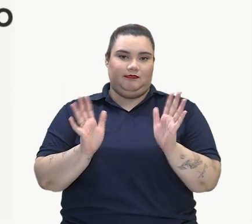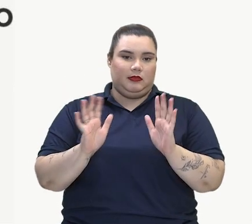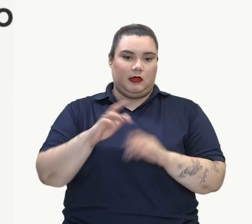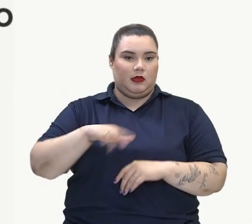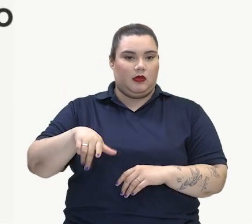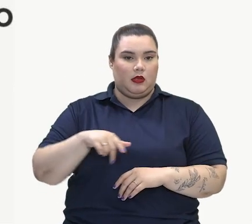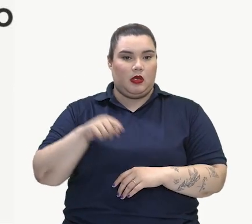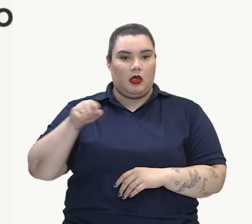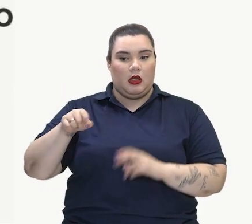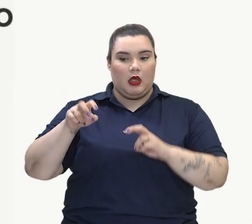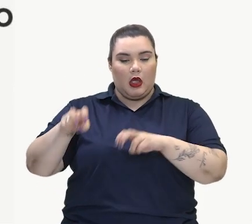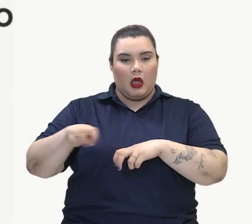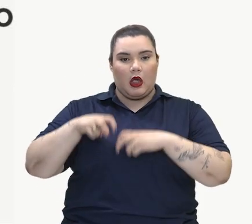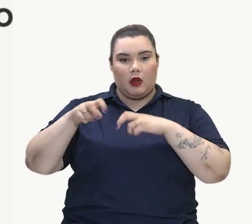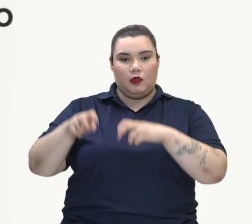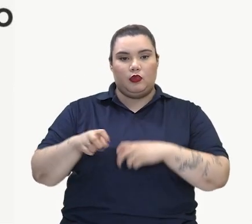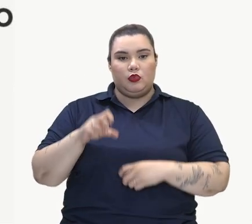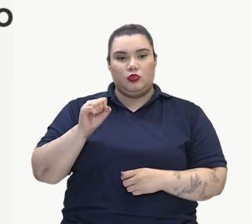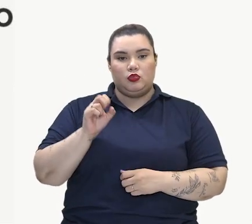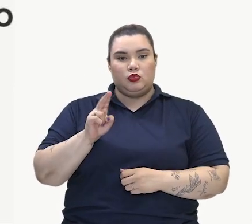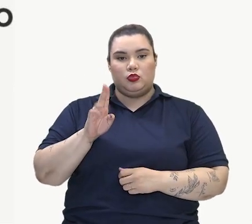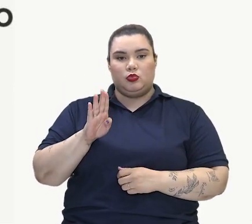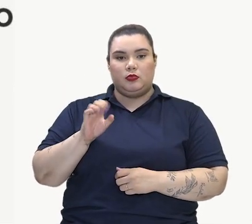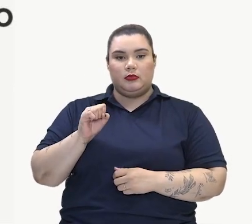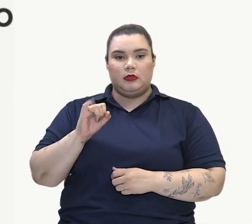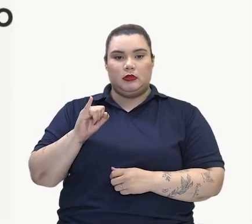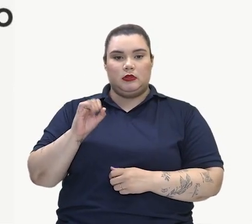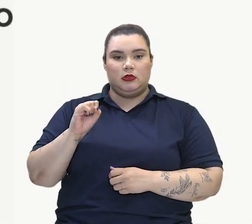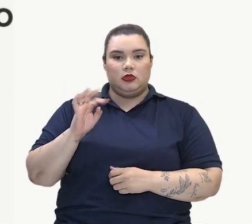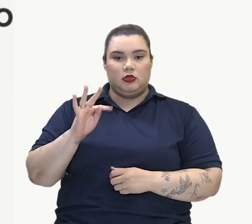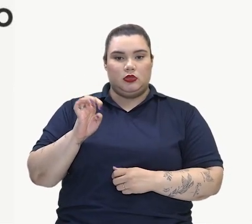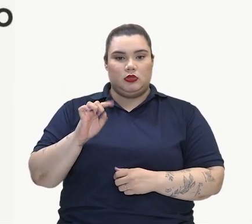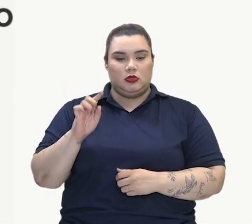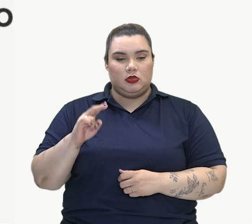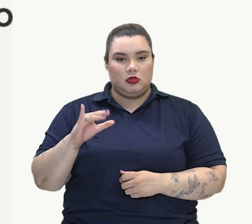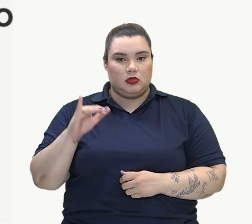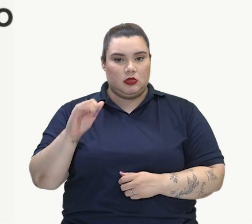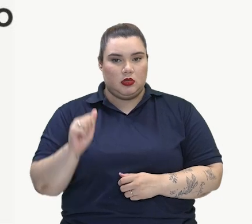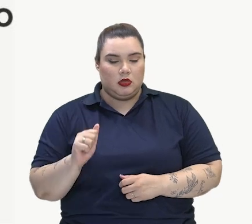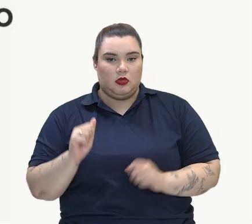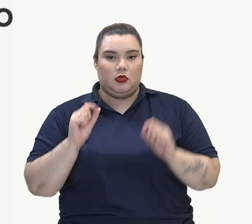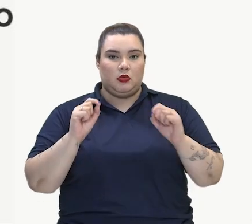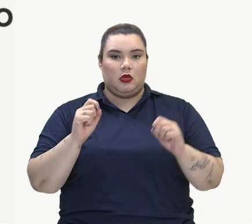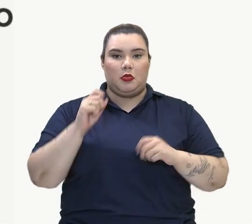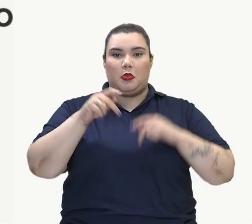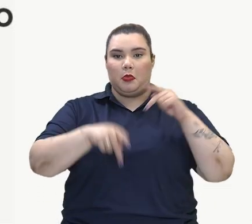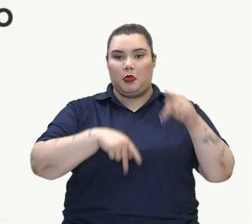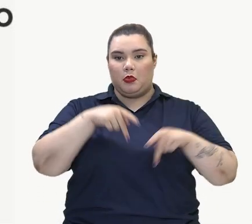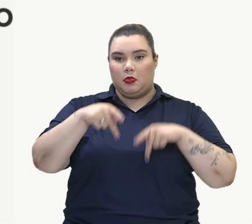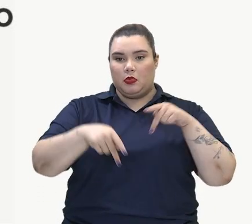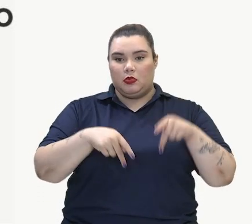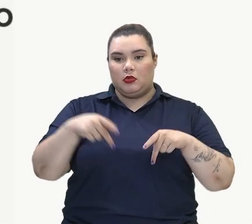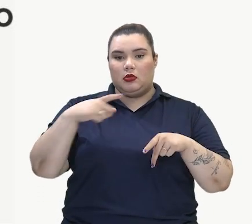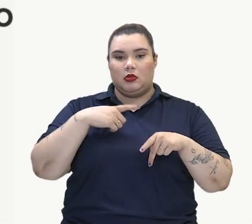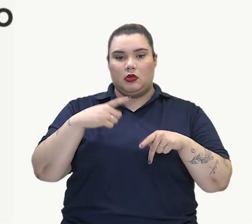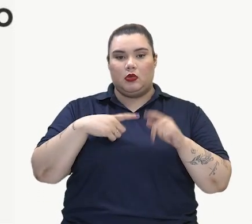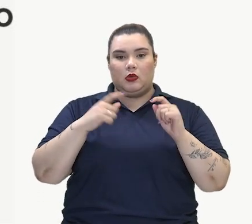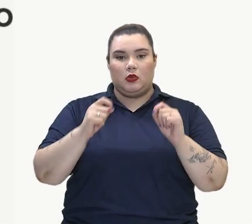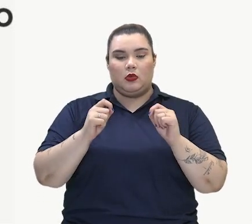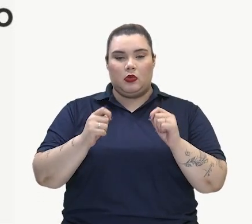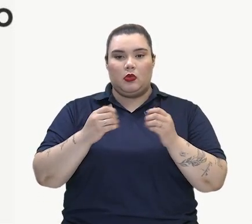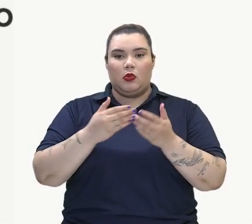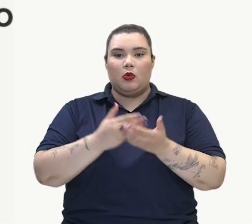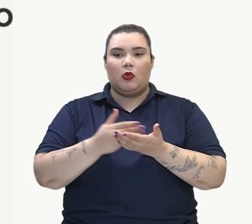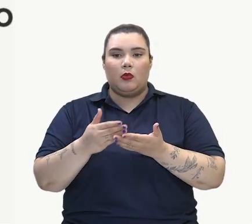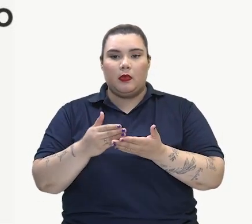A agricultura de subsistência, ela é feita de forma manual, na qual a população ela acaba abrindo uma pequena clareira,